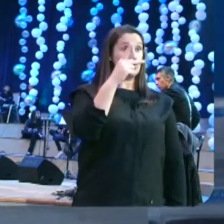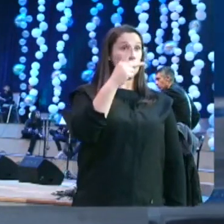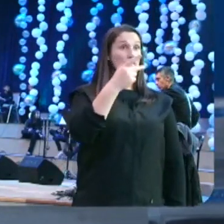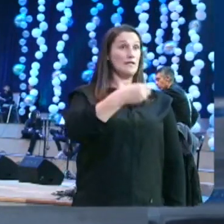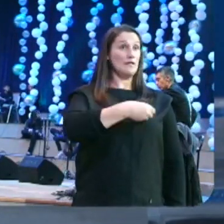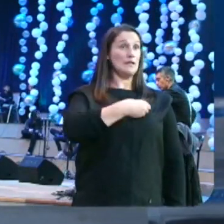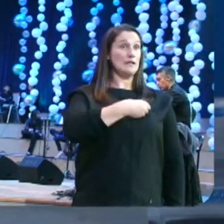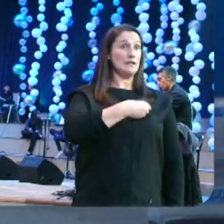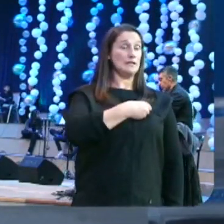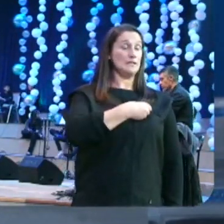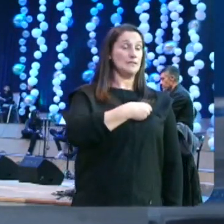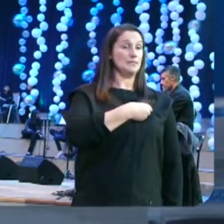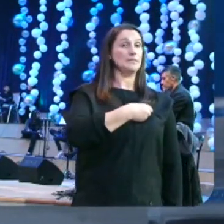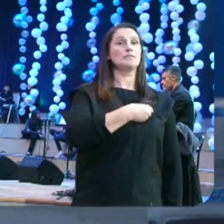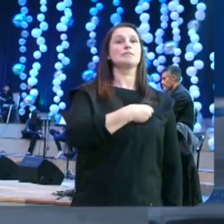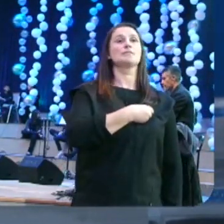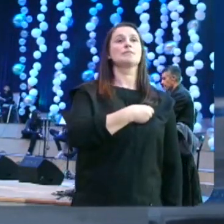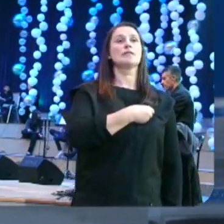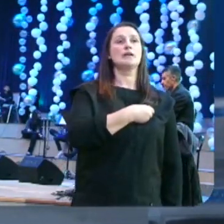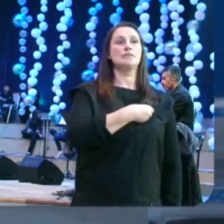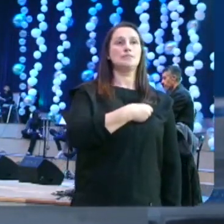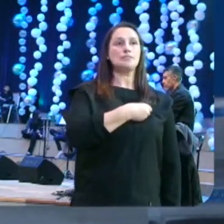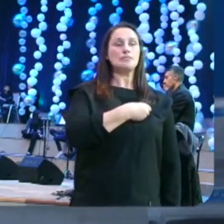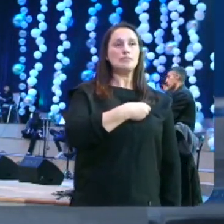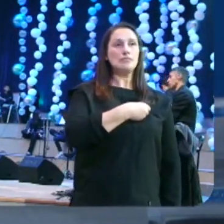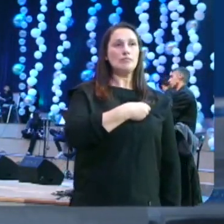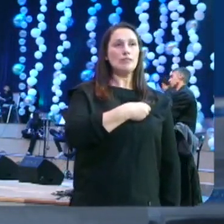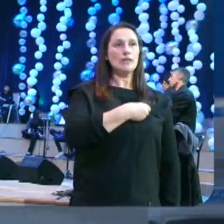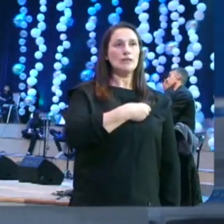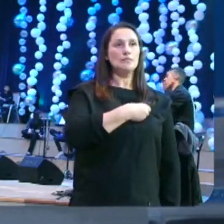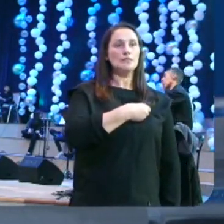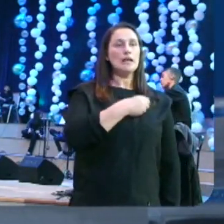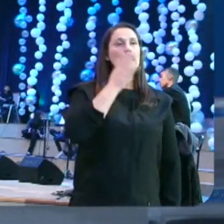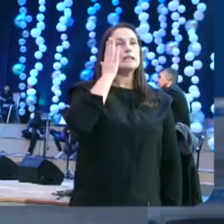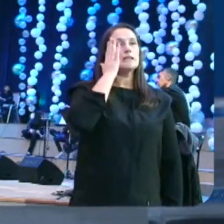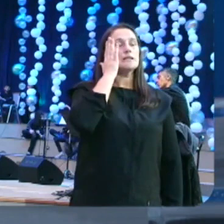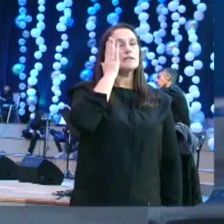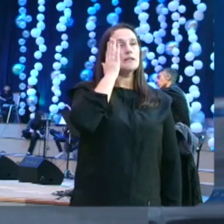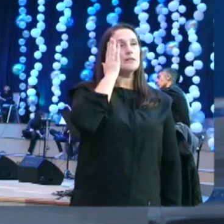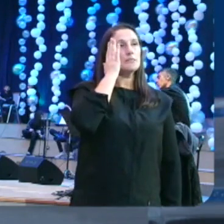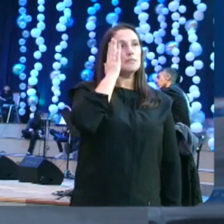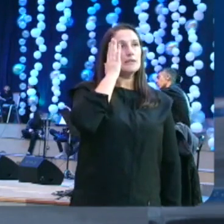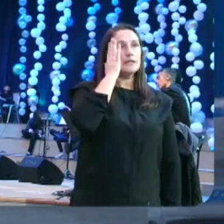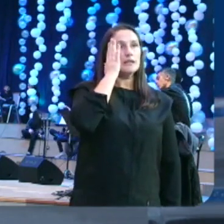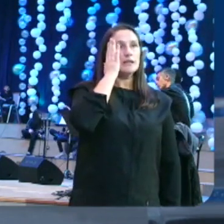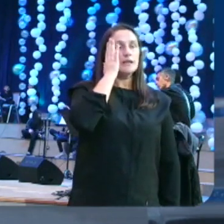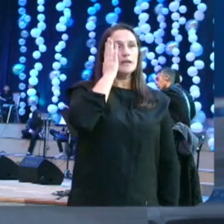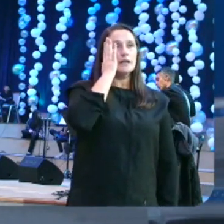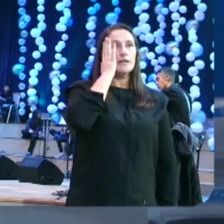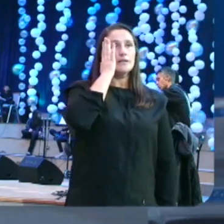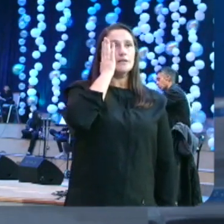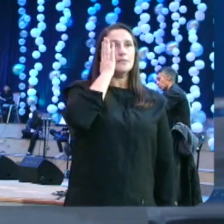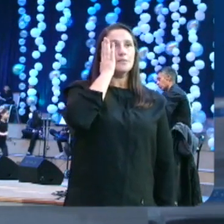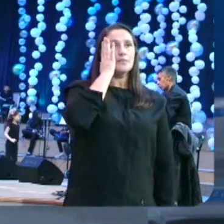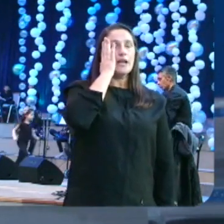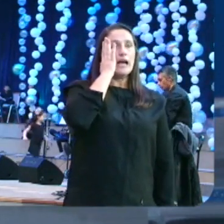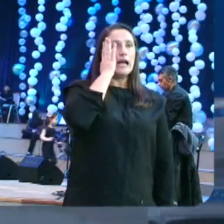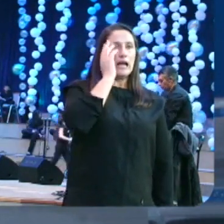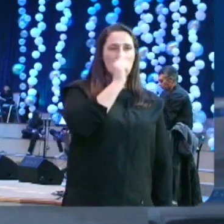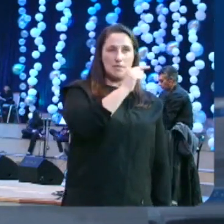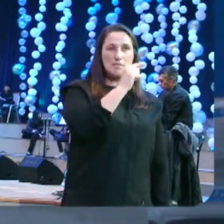pais. E aí eu volto outra vez para a cena da mamãe tratando o meu